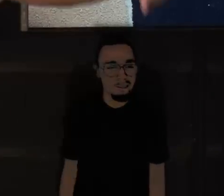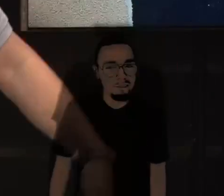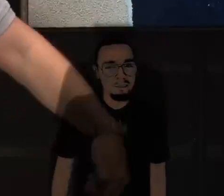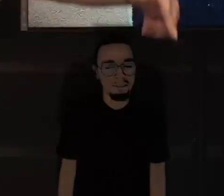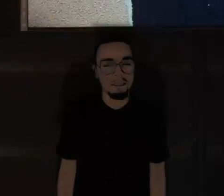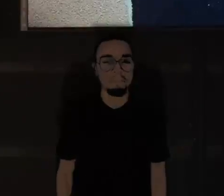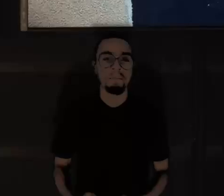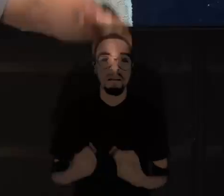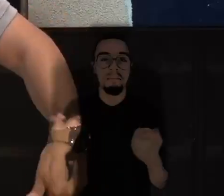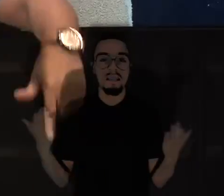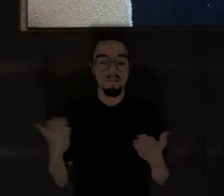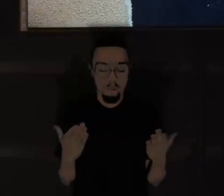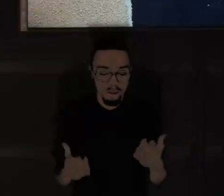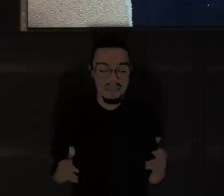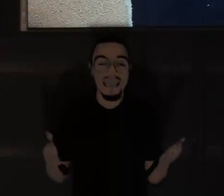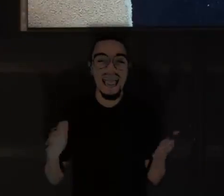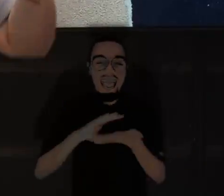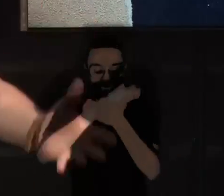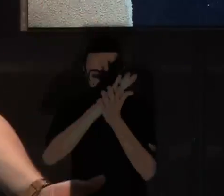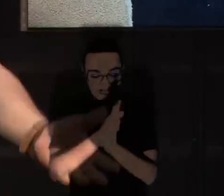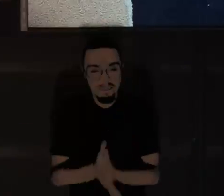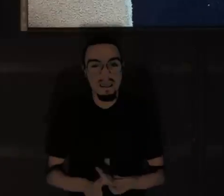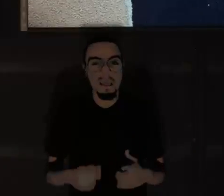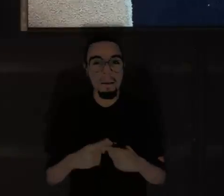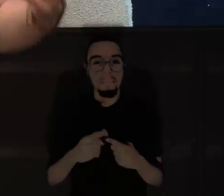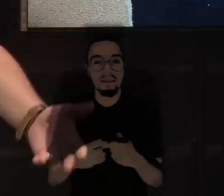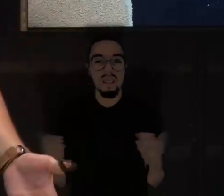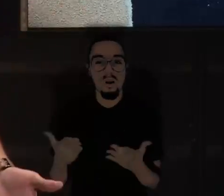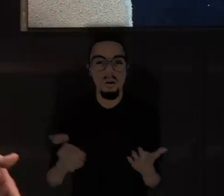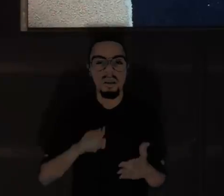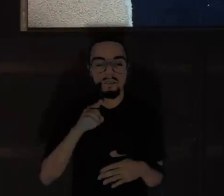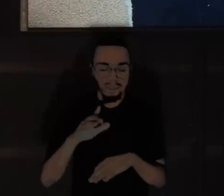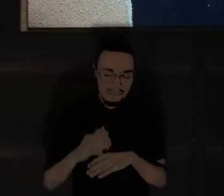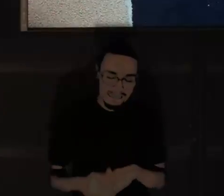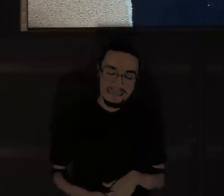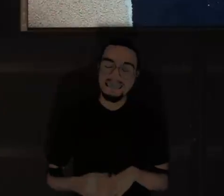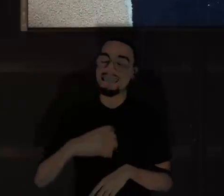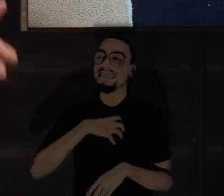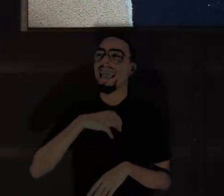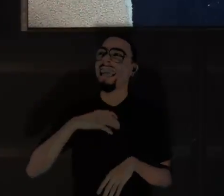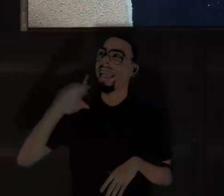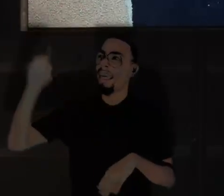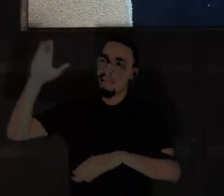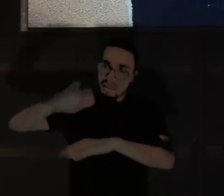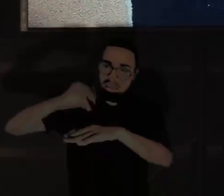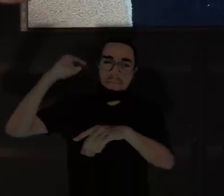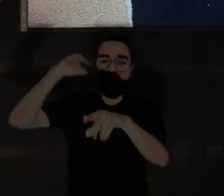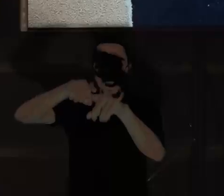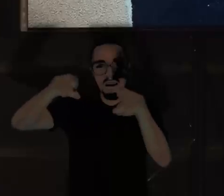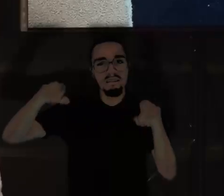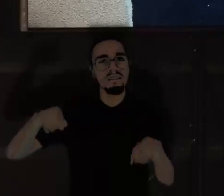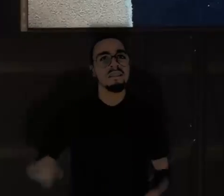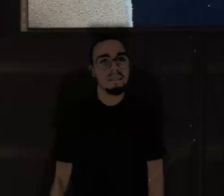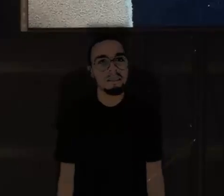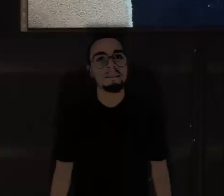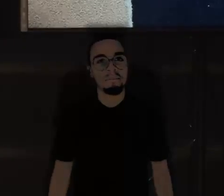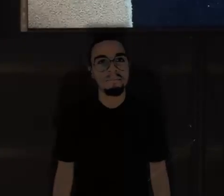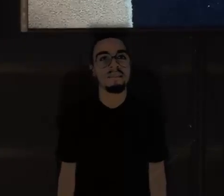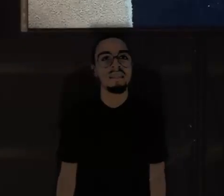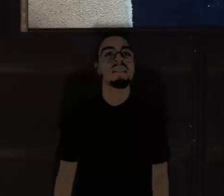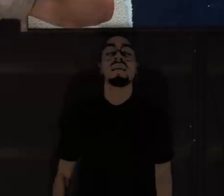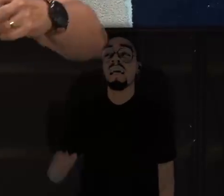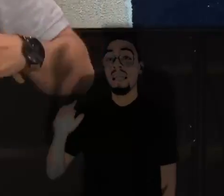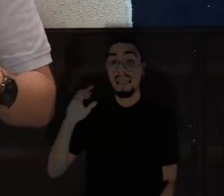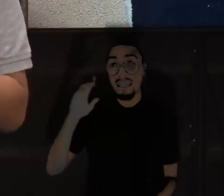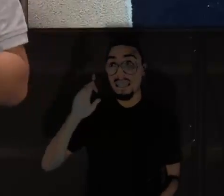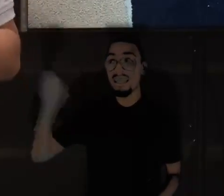deveria, mas essa síndrome vai cair por terra, porque hoje o teu chamado vai vir para fora, em nome de Jesus. O teu chamado vai vir para fora, Deus vai resgatar